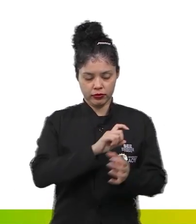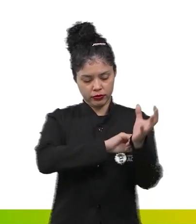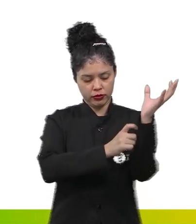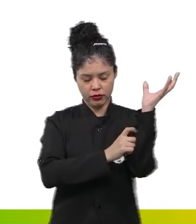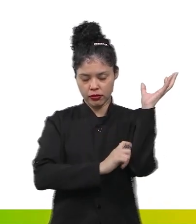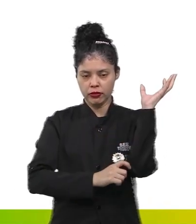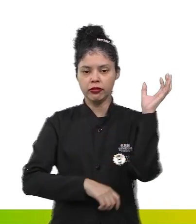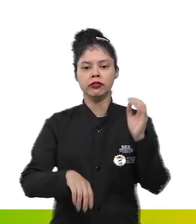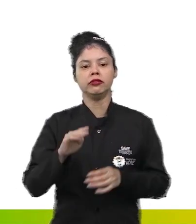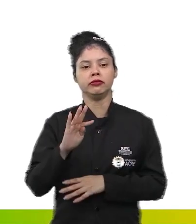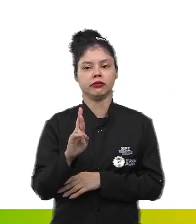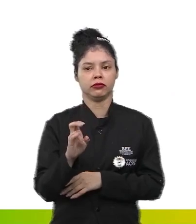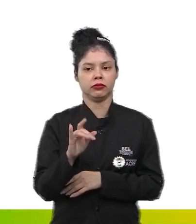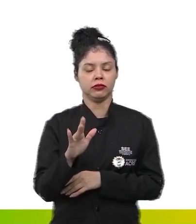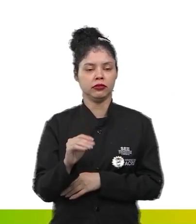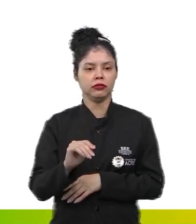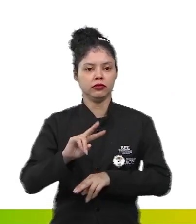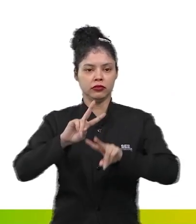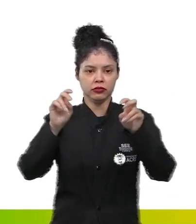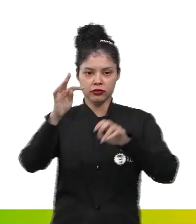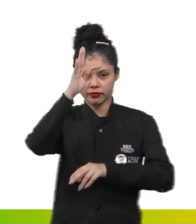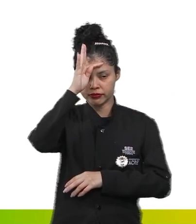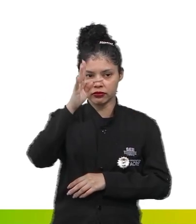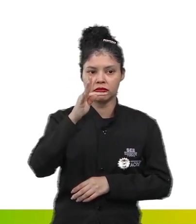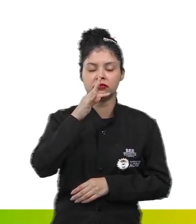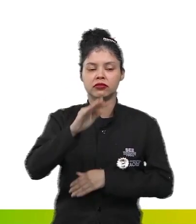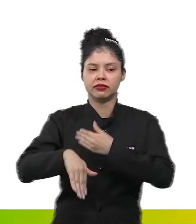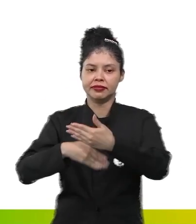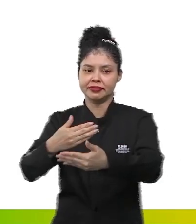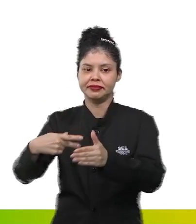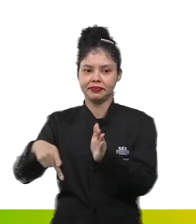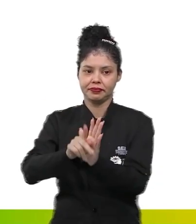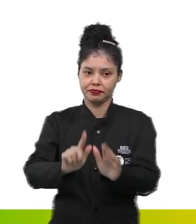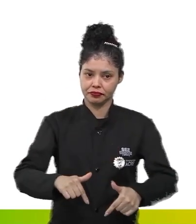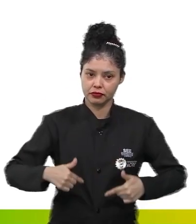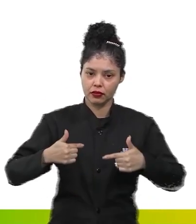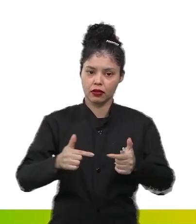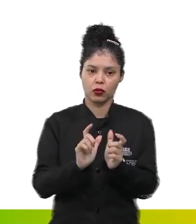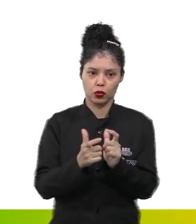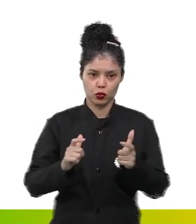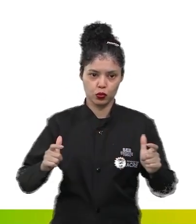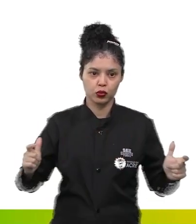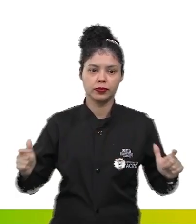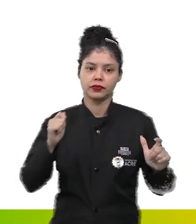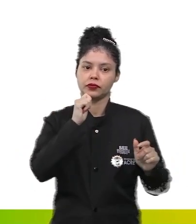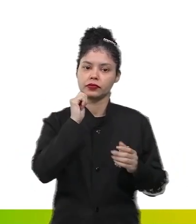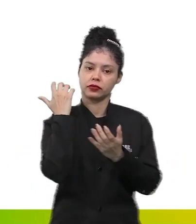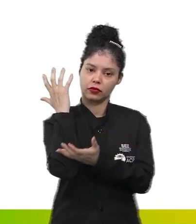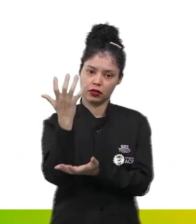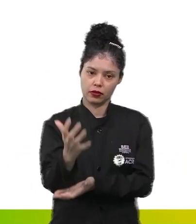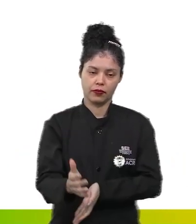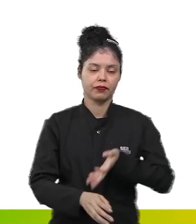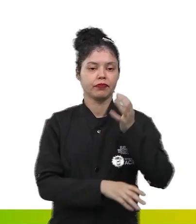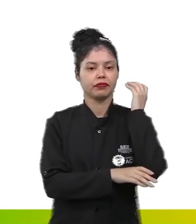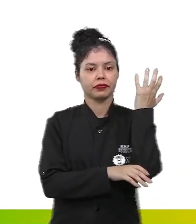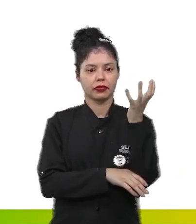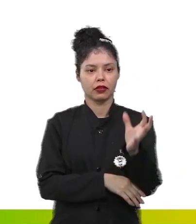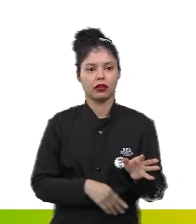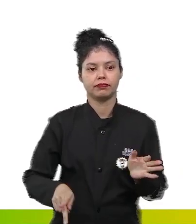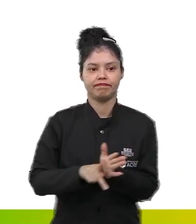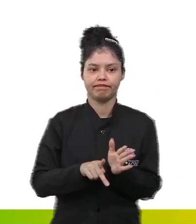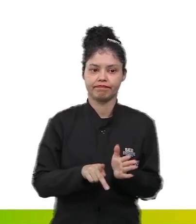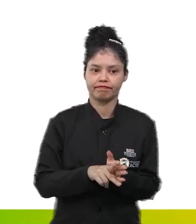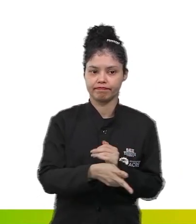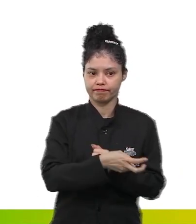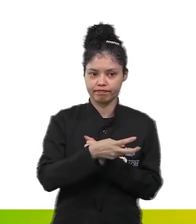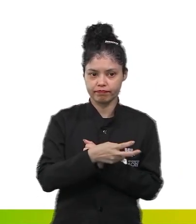de borracha, tradicionalmente desenvolvida pelos seringueiros, enfrentava a crescente ameaça